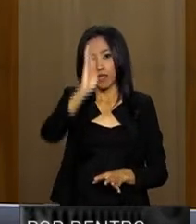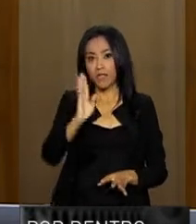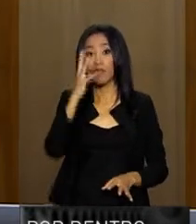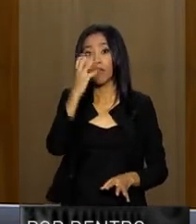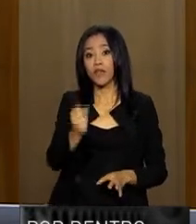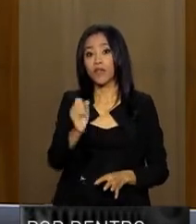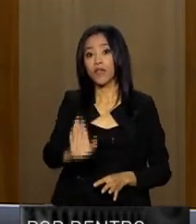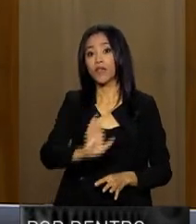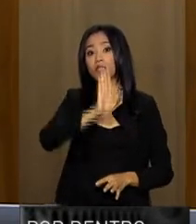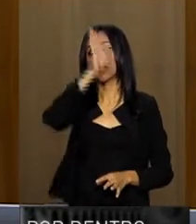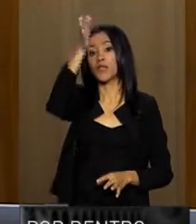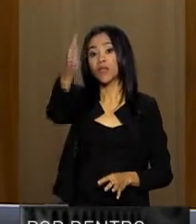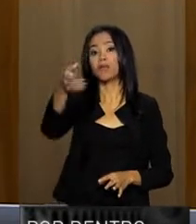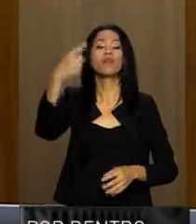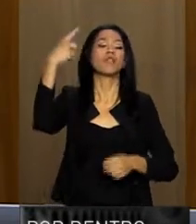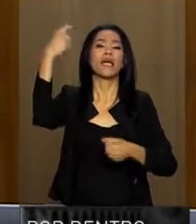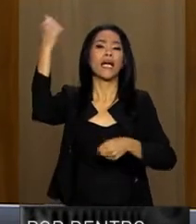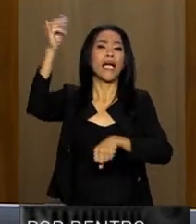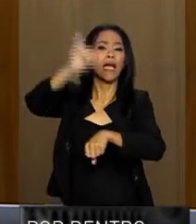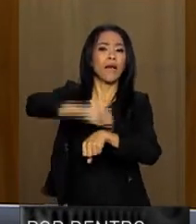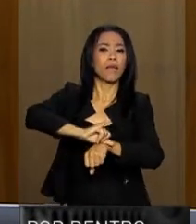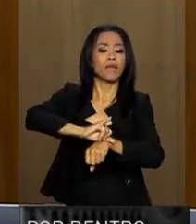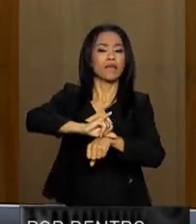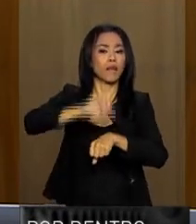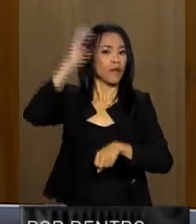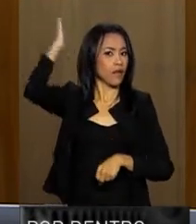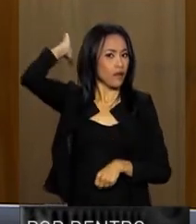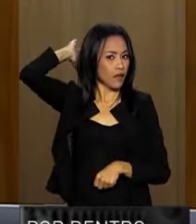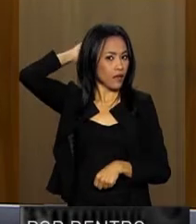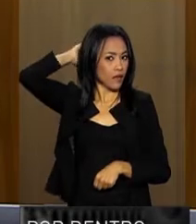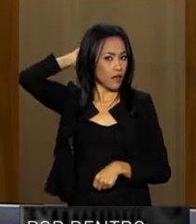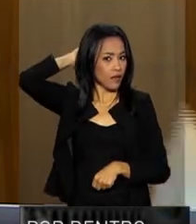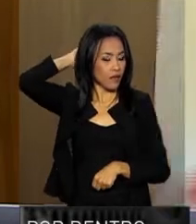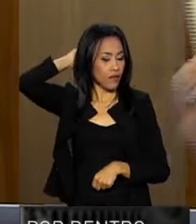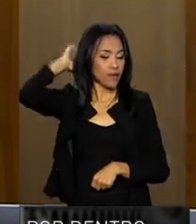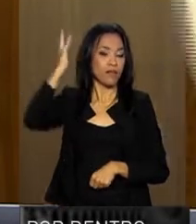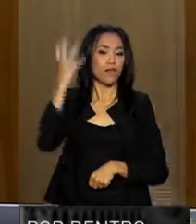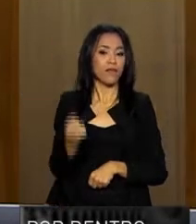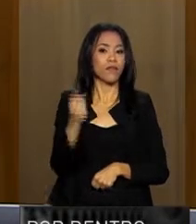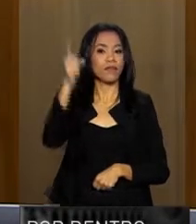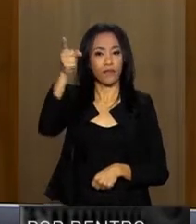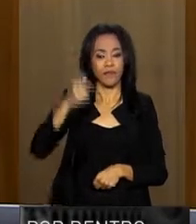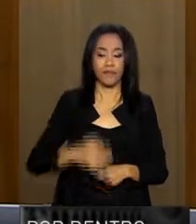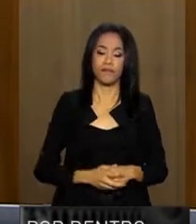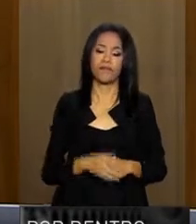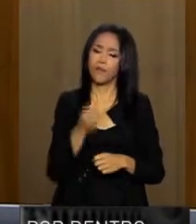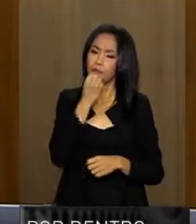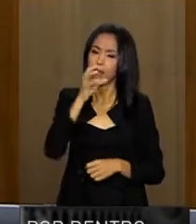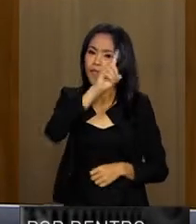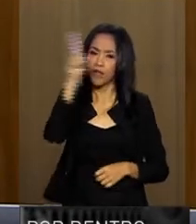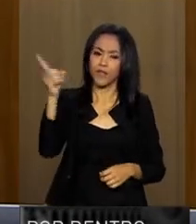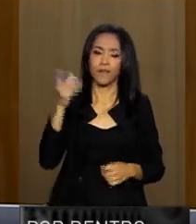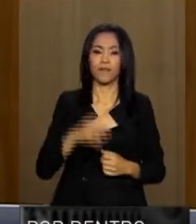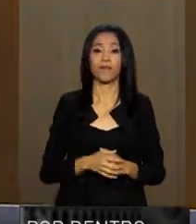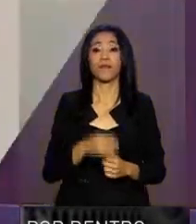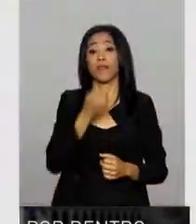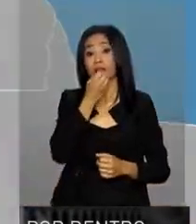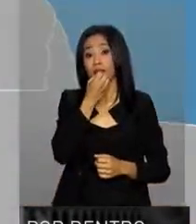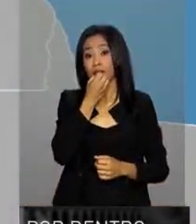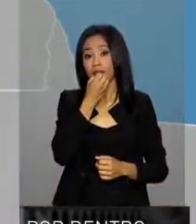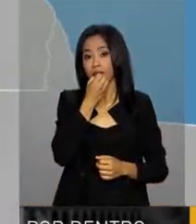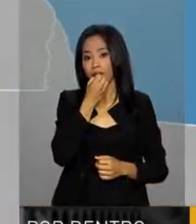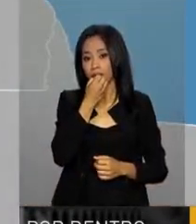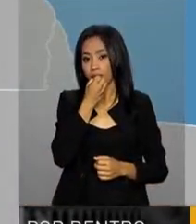capital do pará vamos conversar com a márcia lima da rádio liberal o lamarca bom dia pra você já kaká